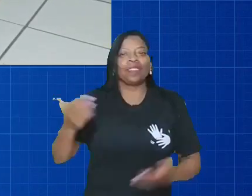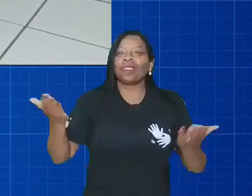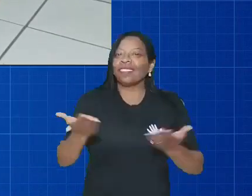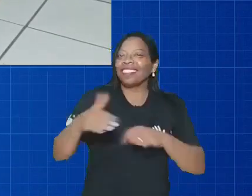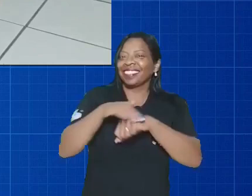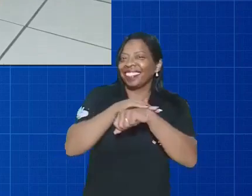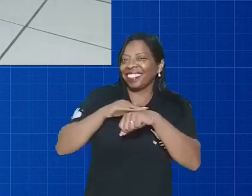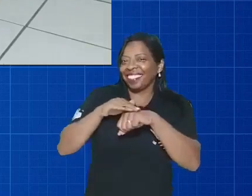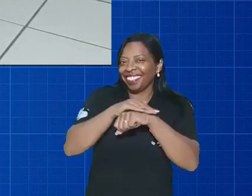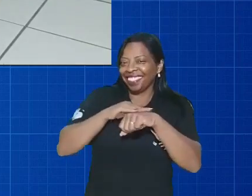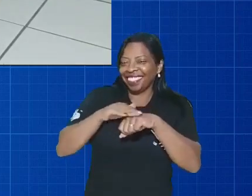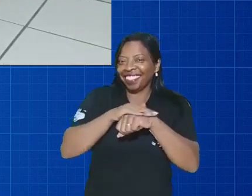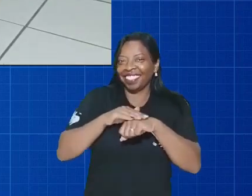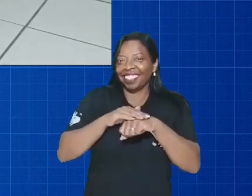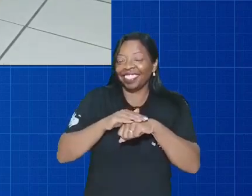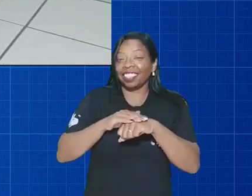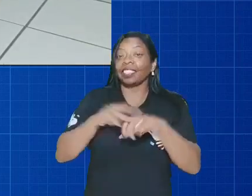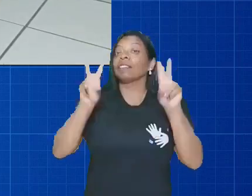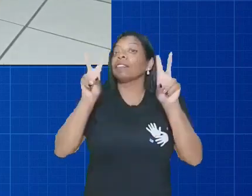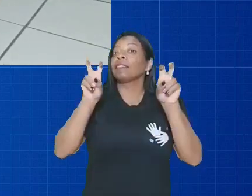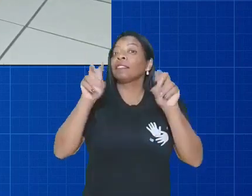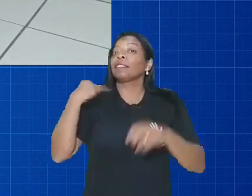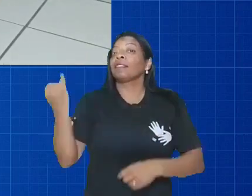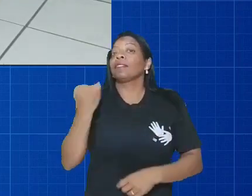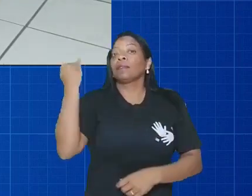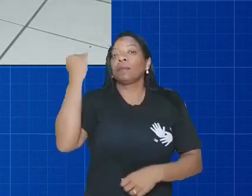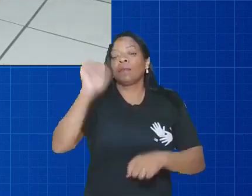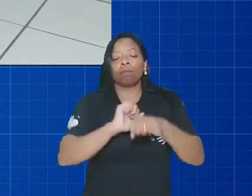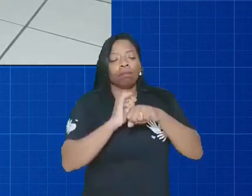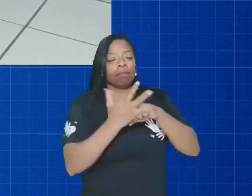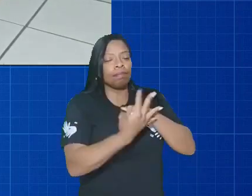sobre um tema muito interessante e importante, né, principalmente no mundo